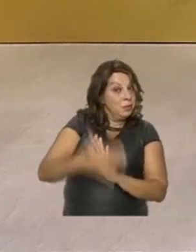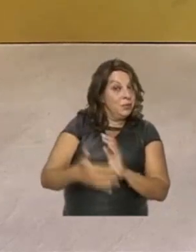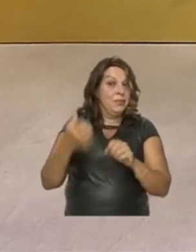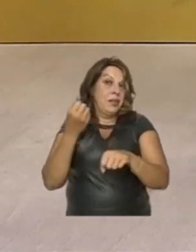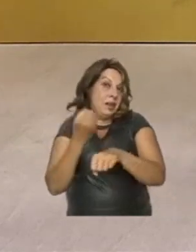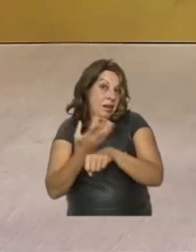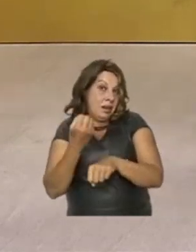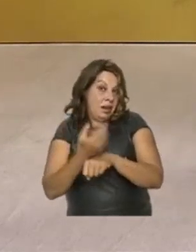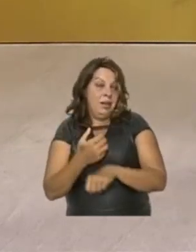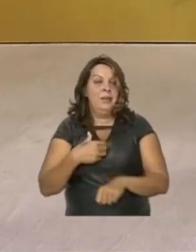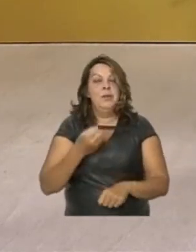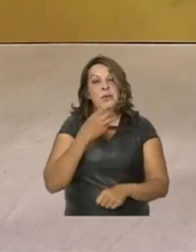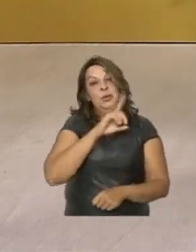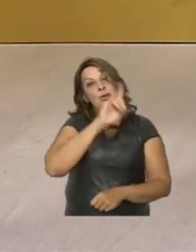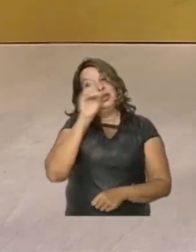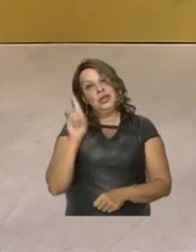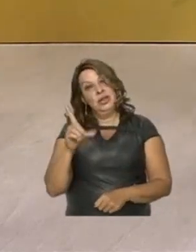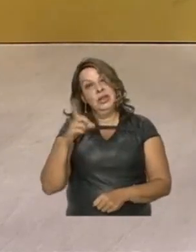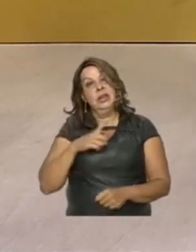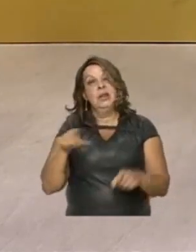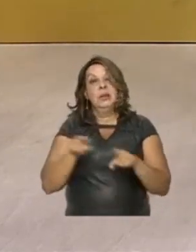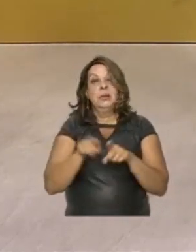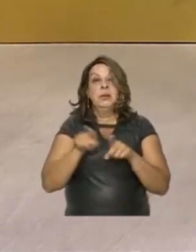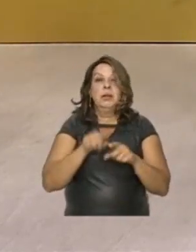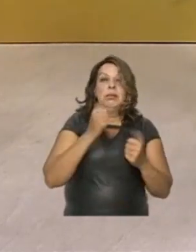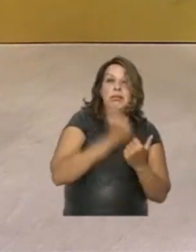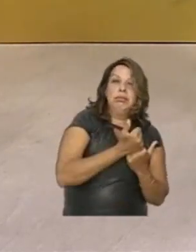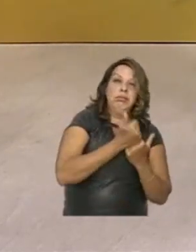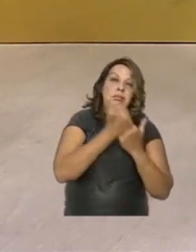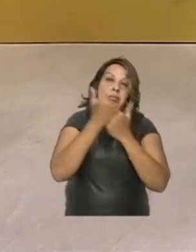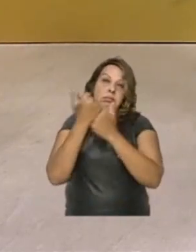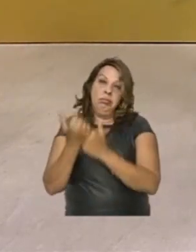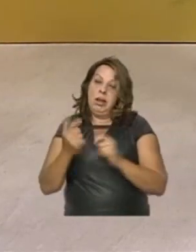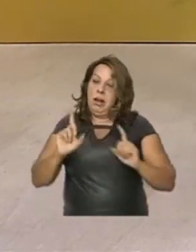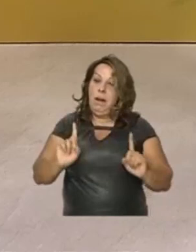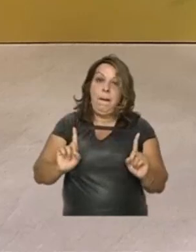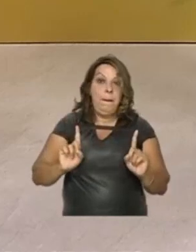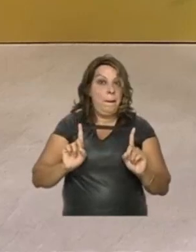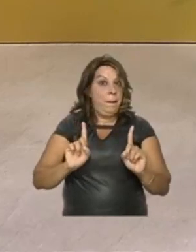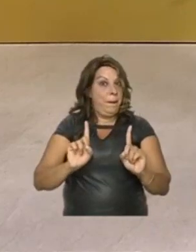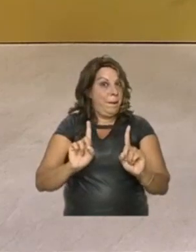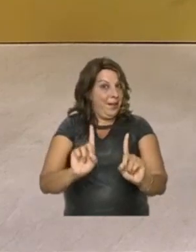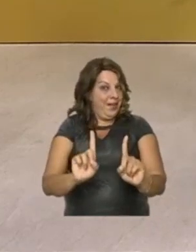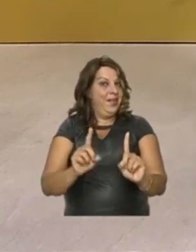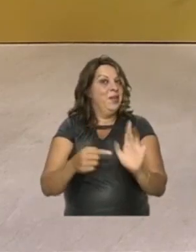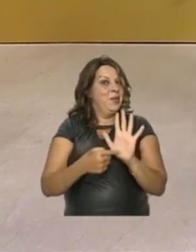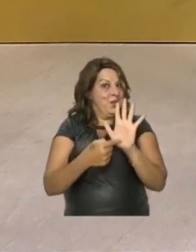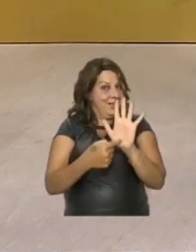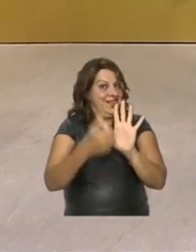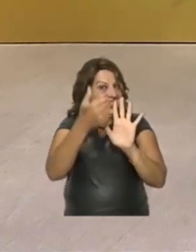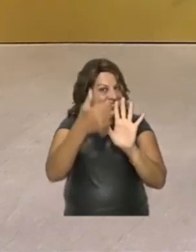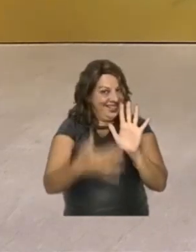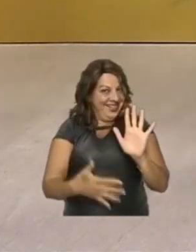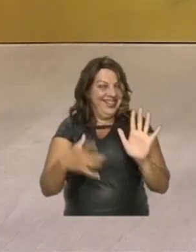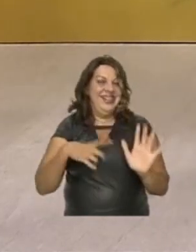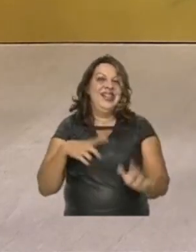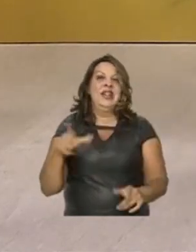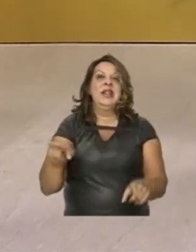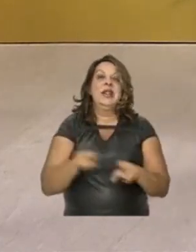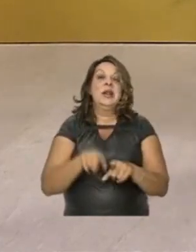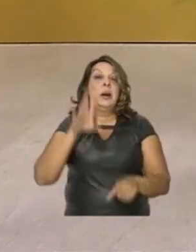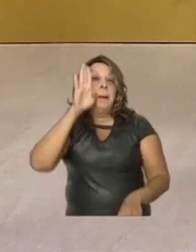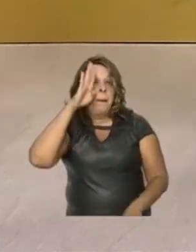Raquel Silveira. Bom dia para ela. Nossas assistentes de estúdio hoje, daqui a pouquinho em destaque no nosso vídeo, teremos aqui a presença da